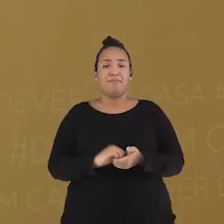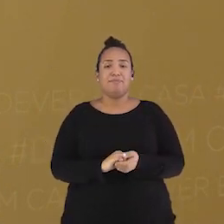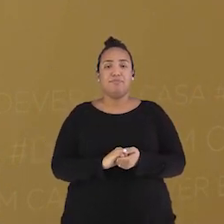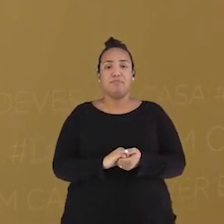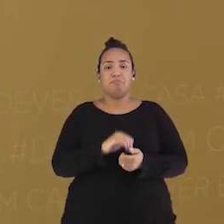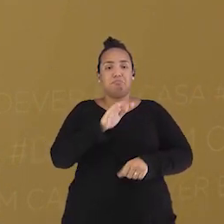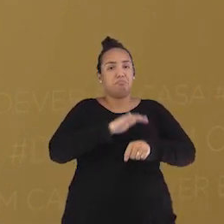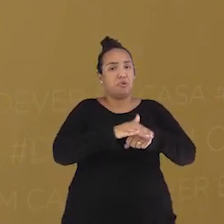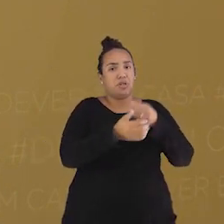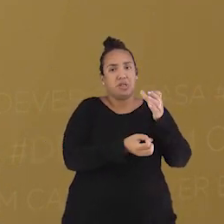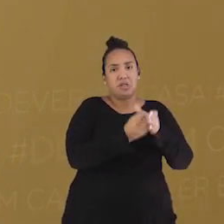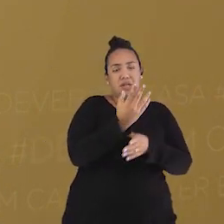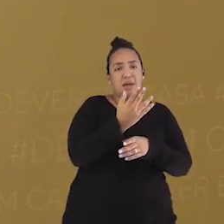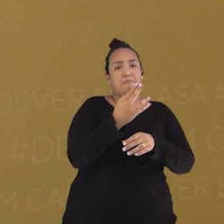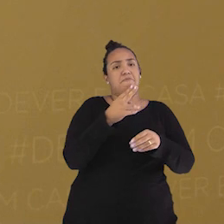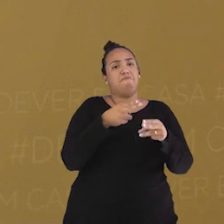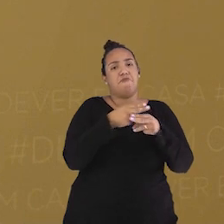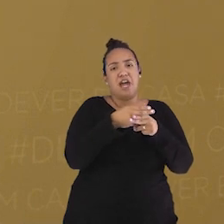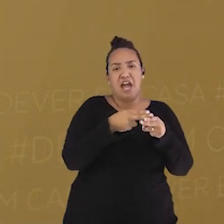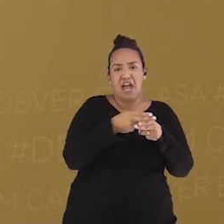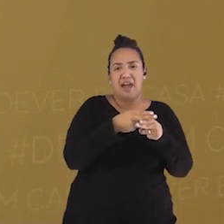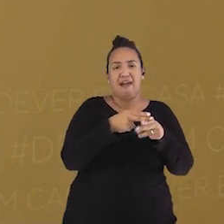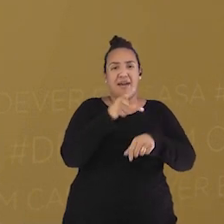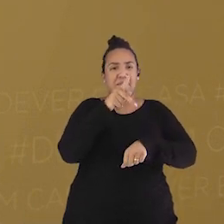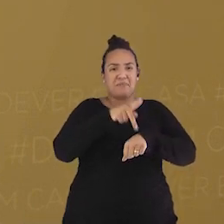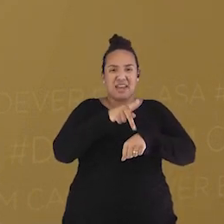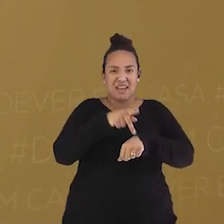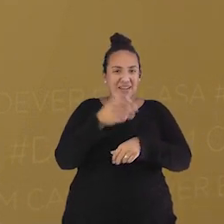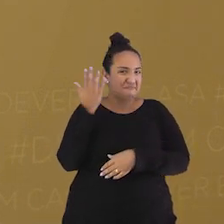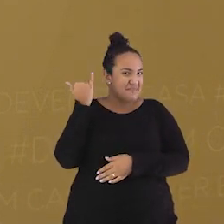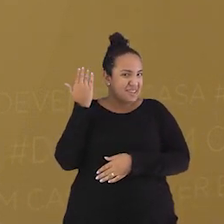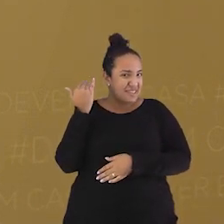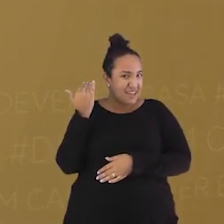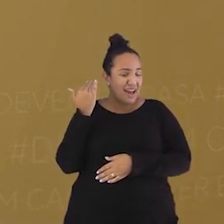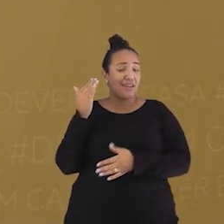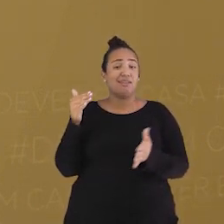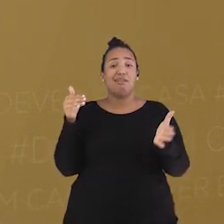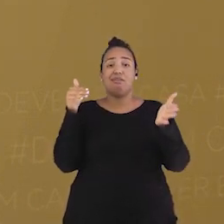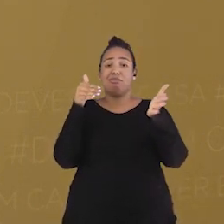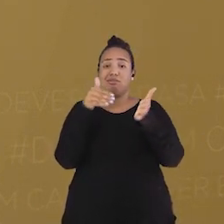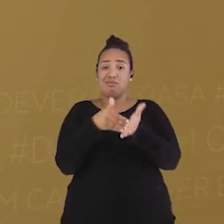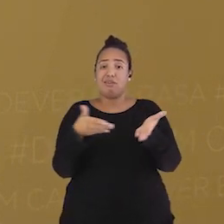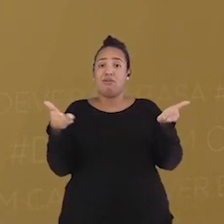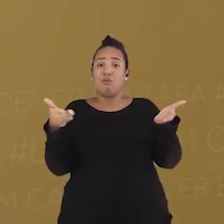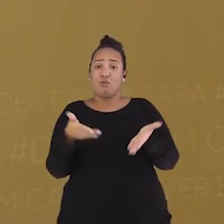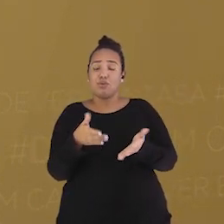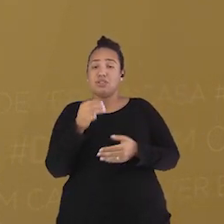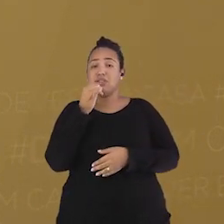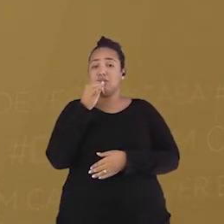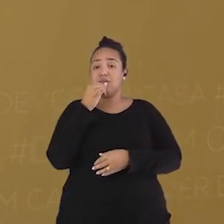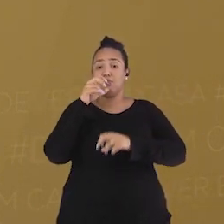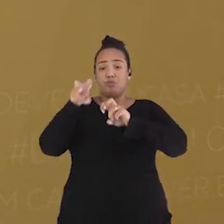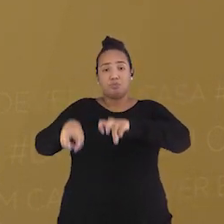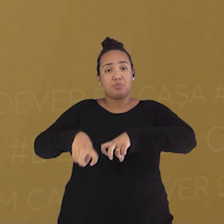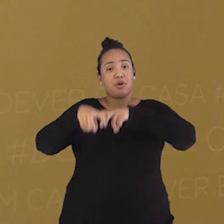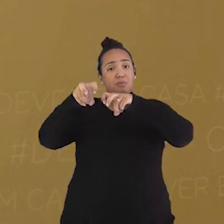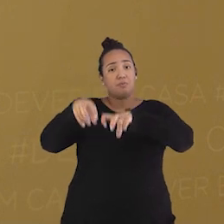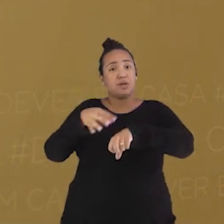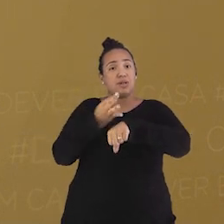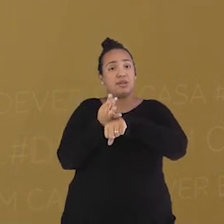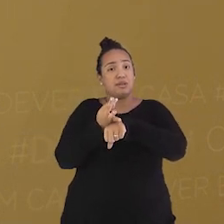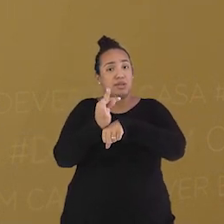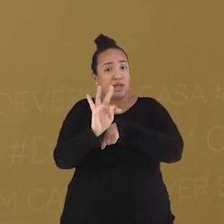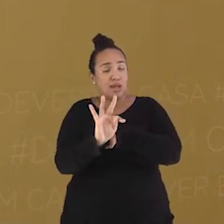e manuseio de facas e pedras no ser humano ancestral, até agasalhos e formas de cultivo,